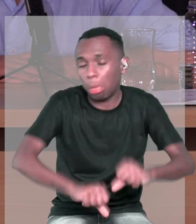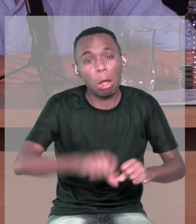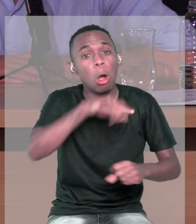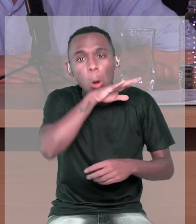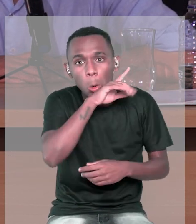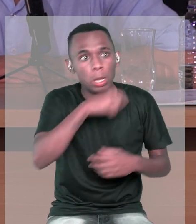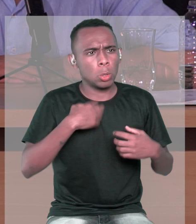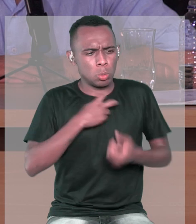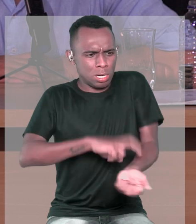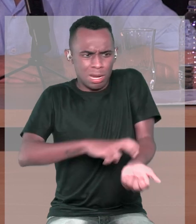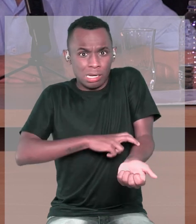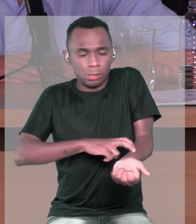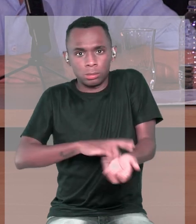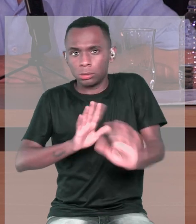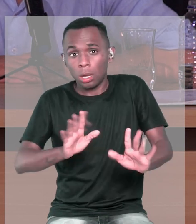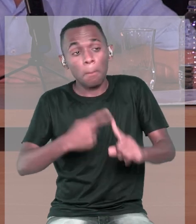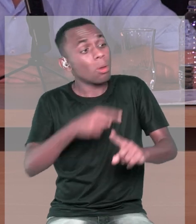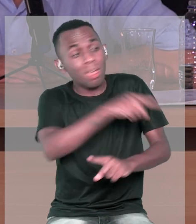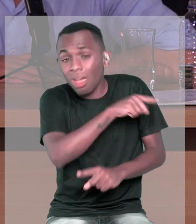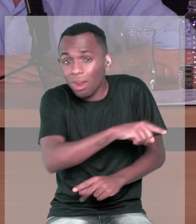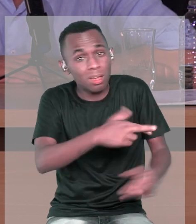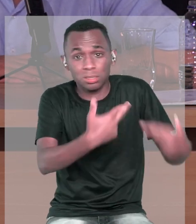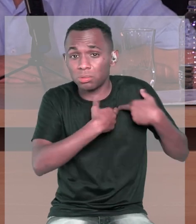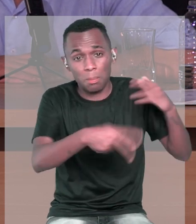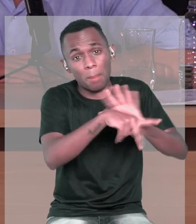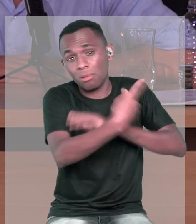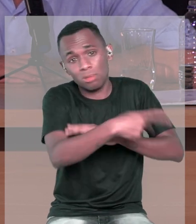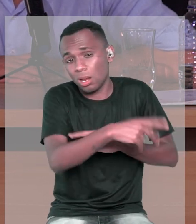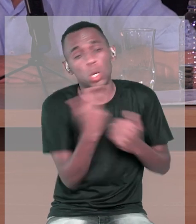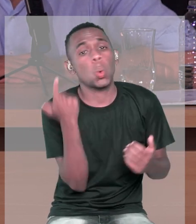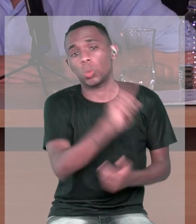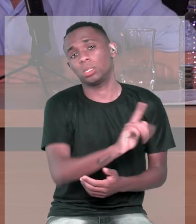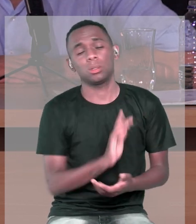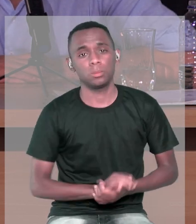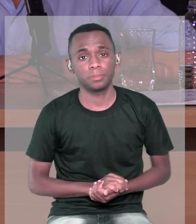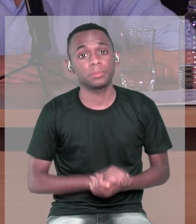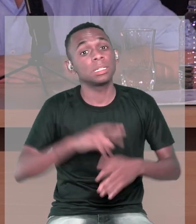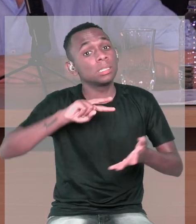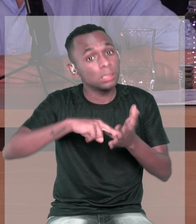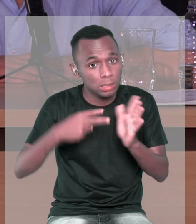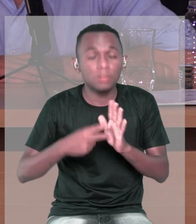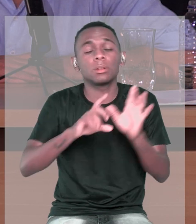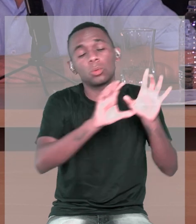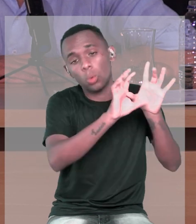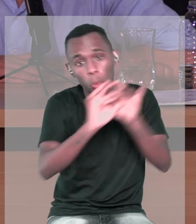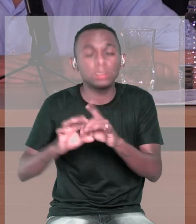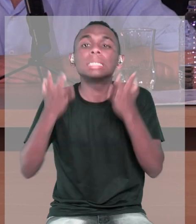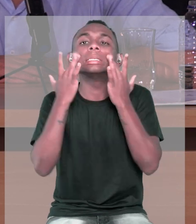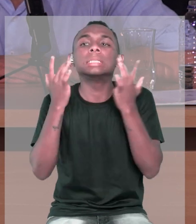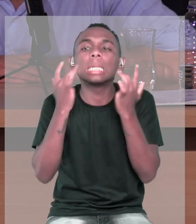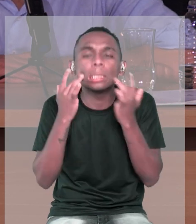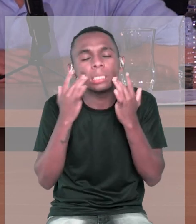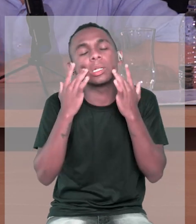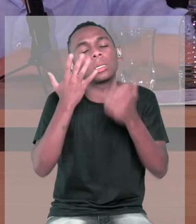não teria que me irritar com isso também, porque ele está simplesmente não cumprindo o seu papel. Isso é a teatralização. Esse é o